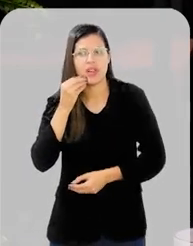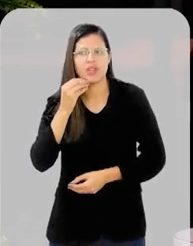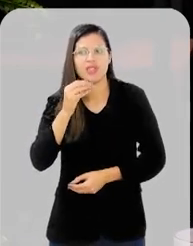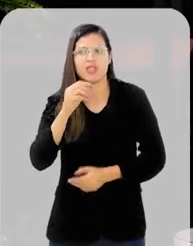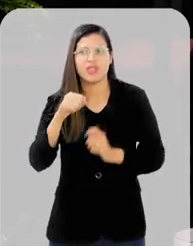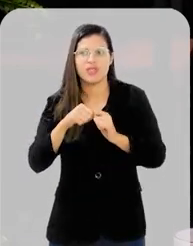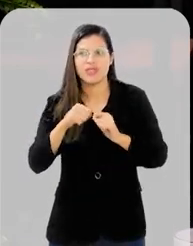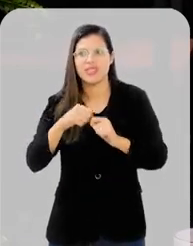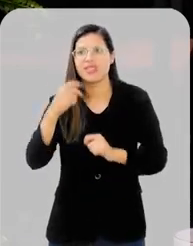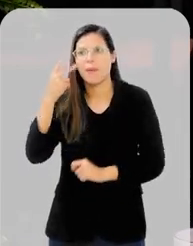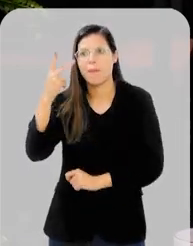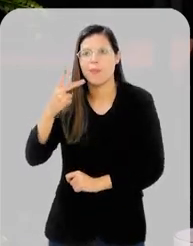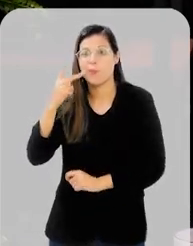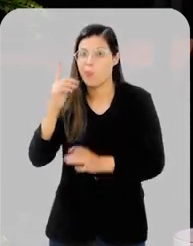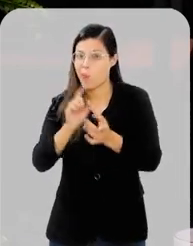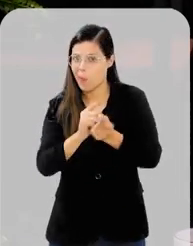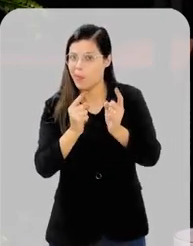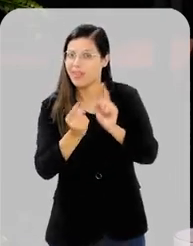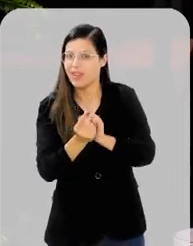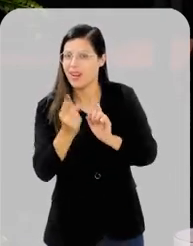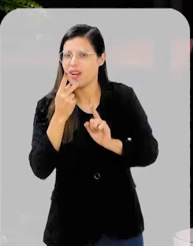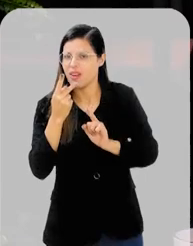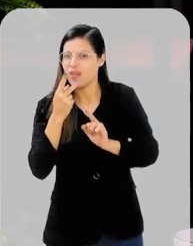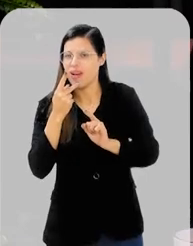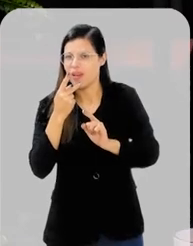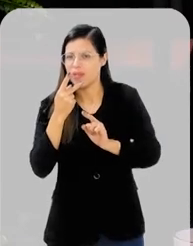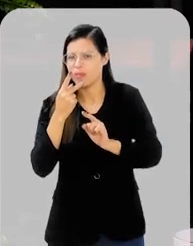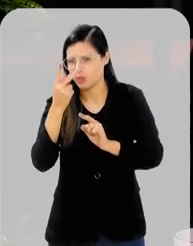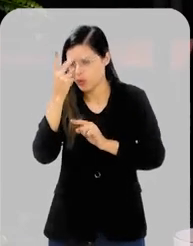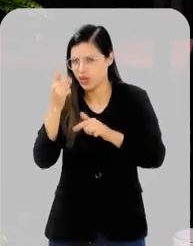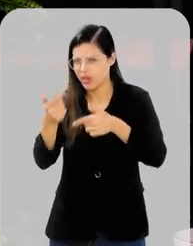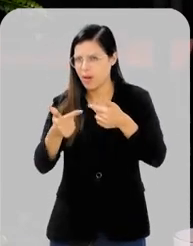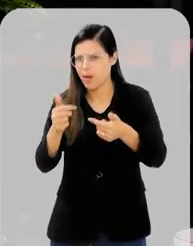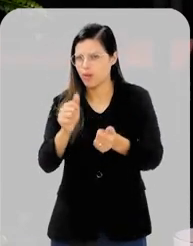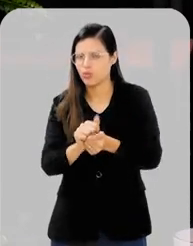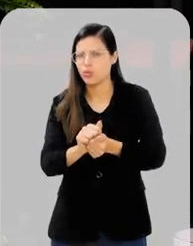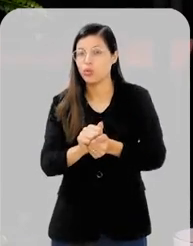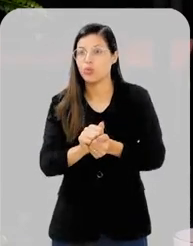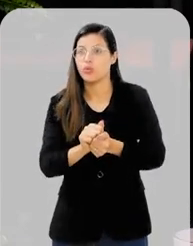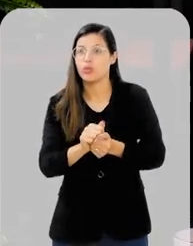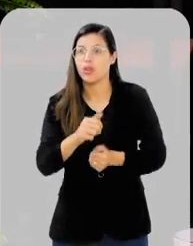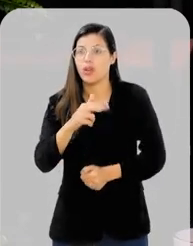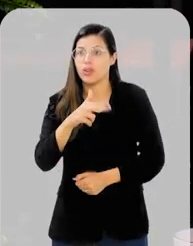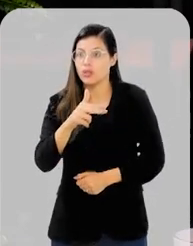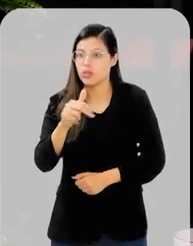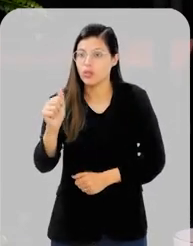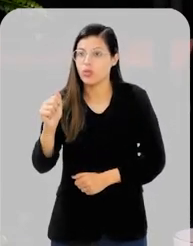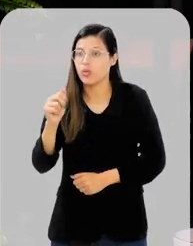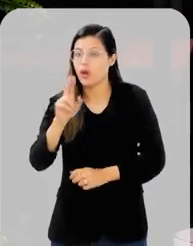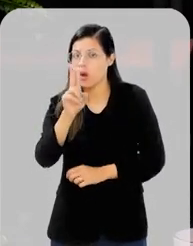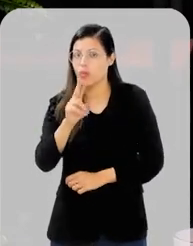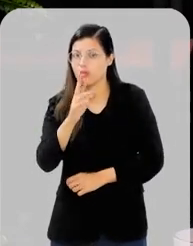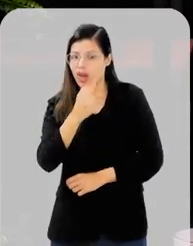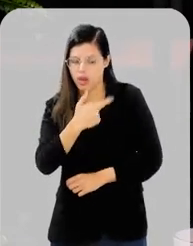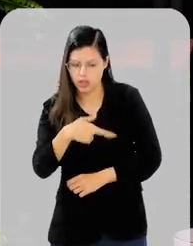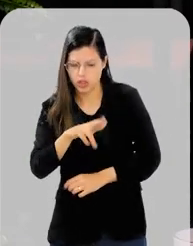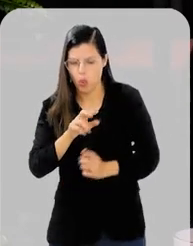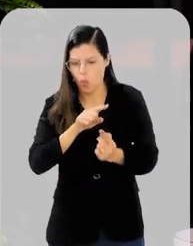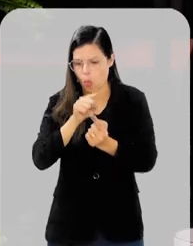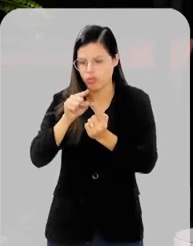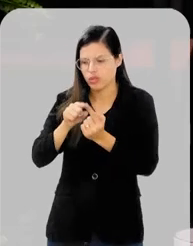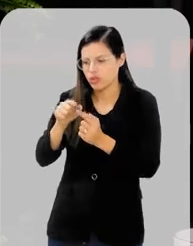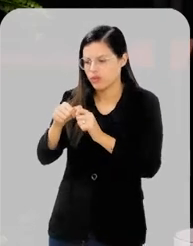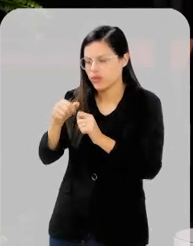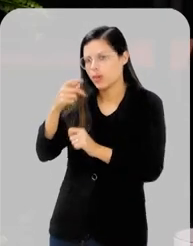da política Aí sim éo contrário eu falo issso muito no meu gabinete pros meus também eu falo olha a gente jamais deve utilizar a religião para